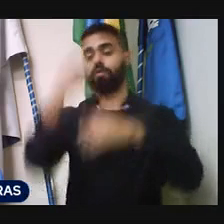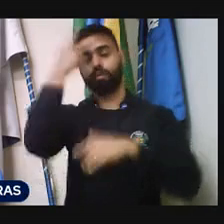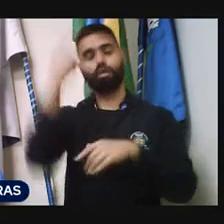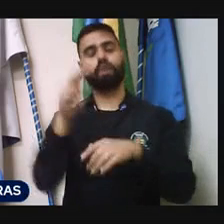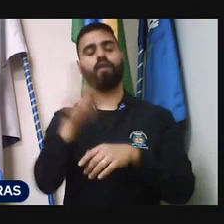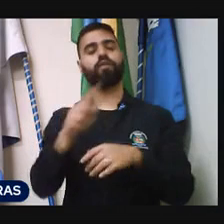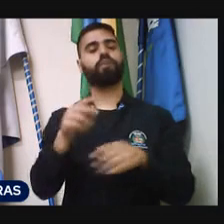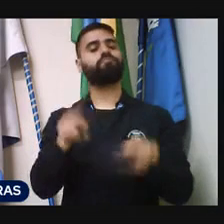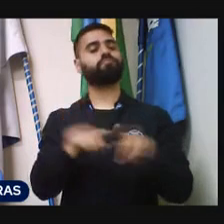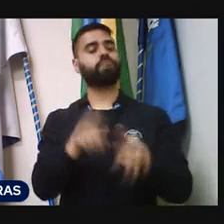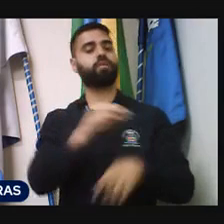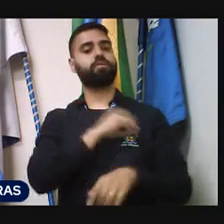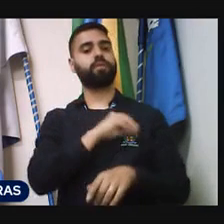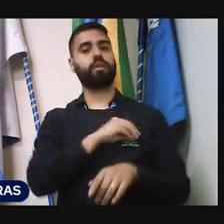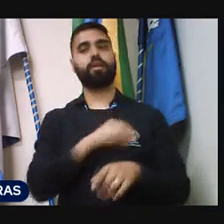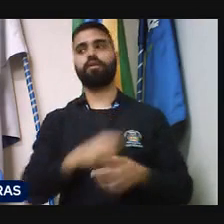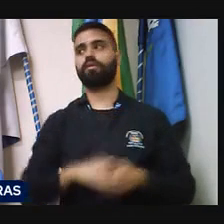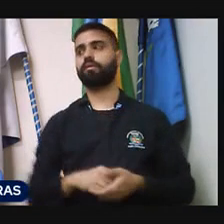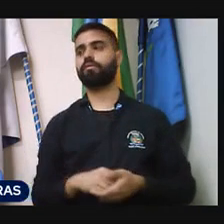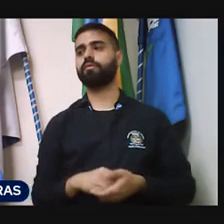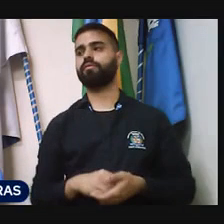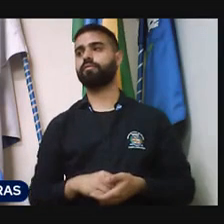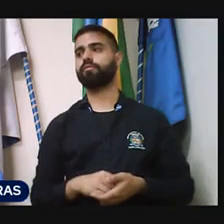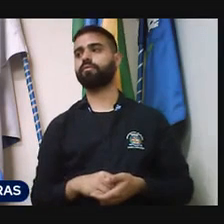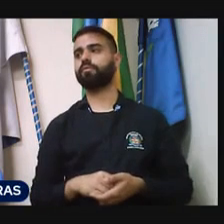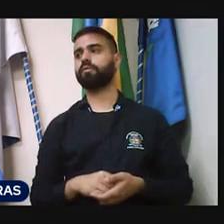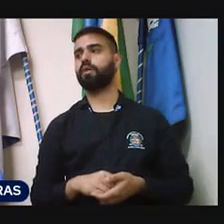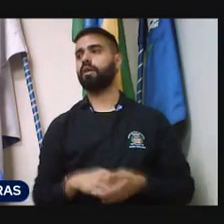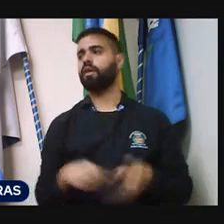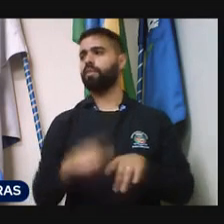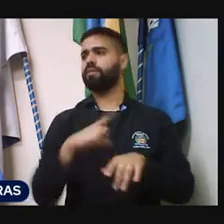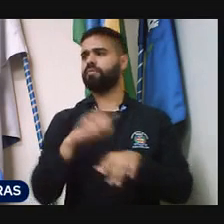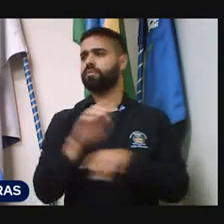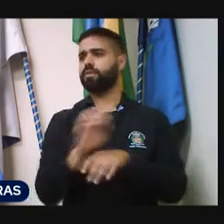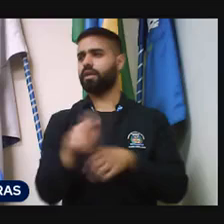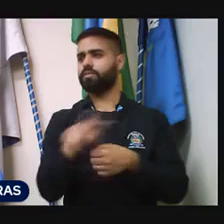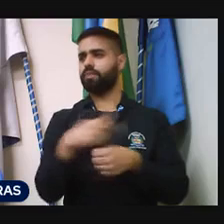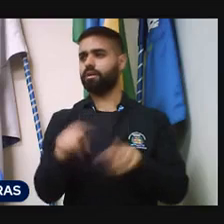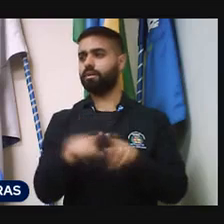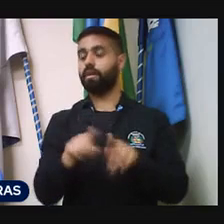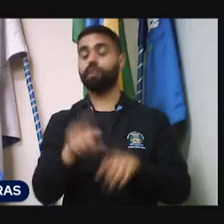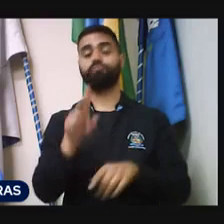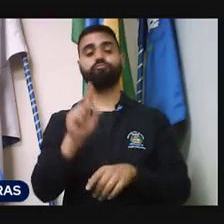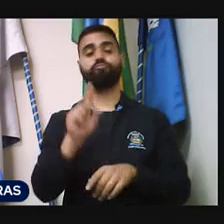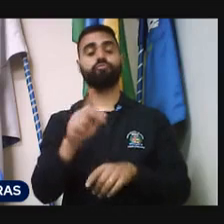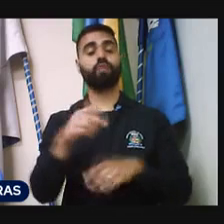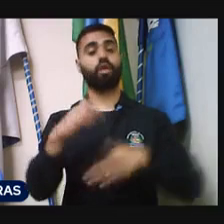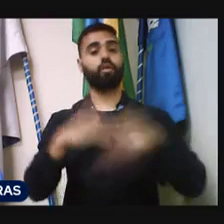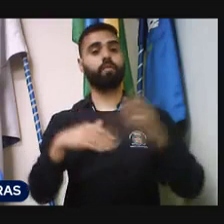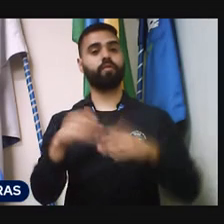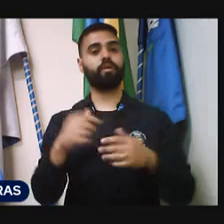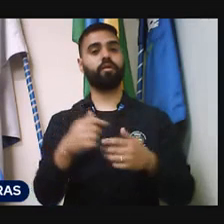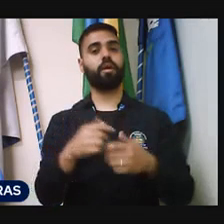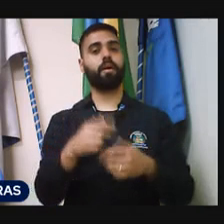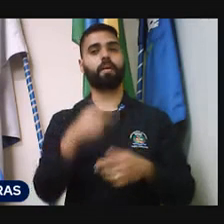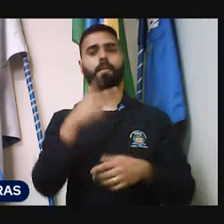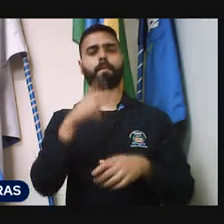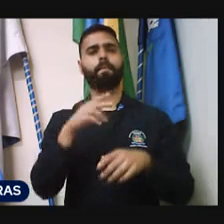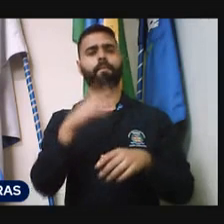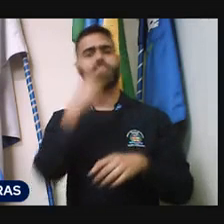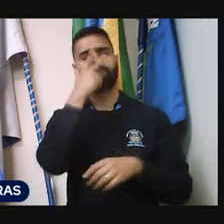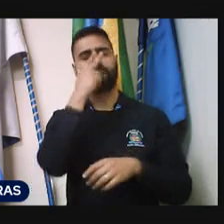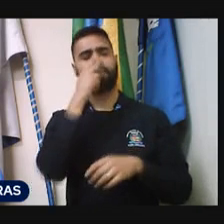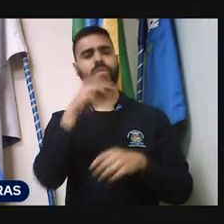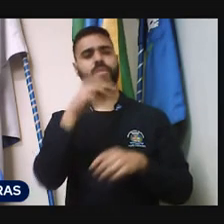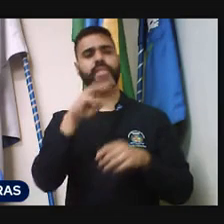da despesa com a folha de pagamento na quase totalidade dos estados e municípios do país a proporção de cargos comissionados e efetivos é praticamente o triplo